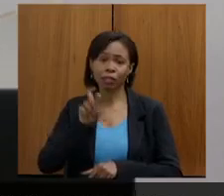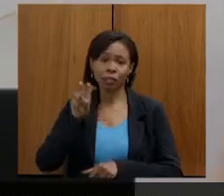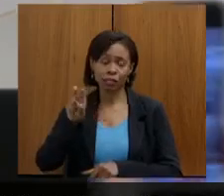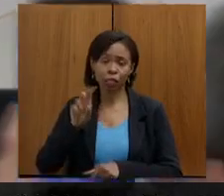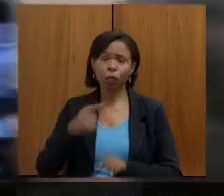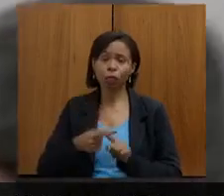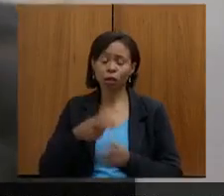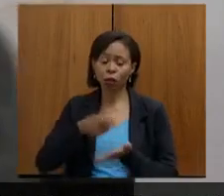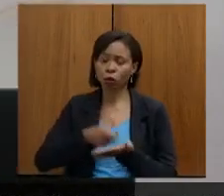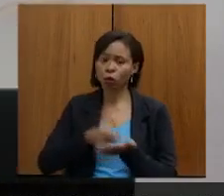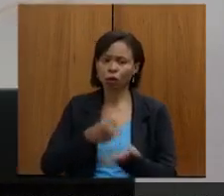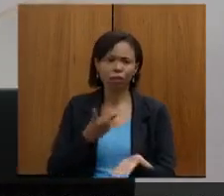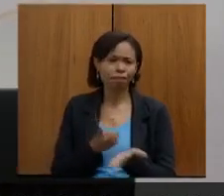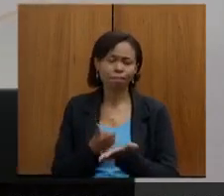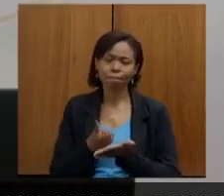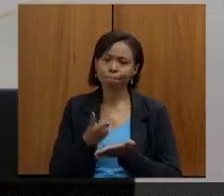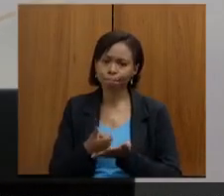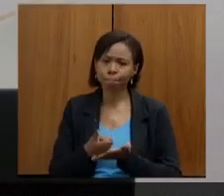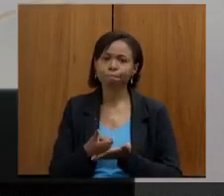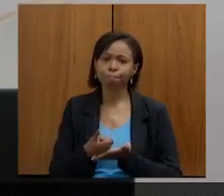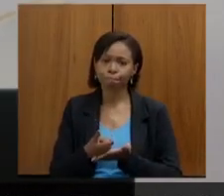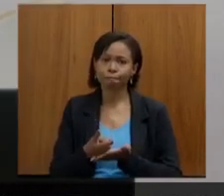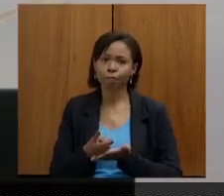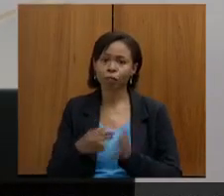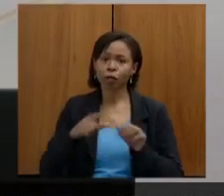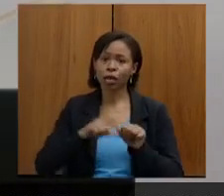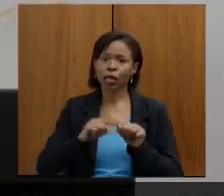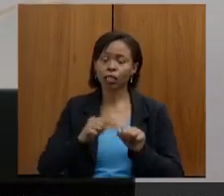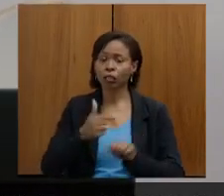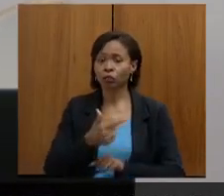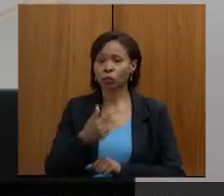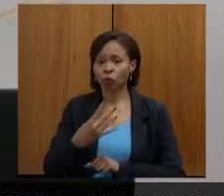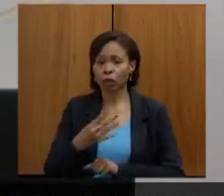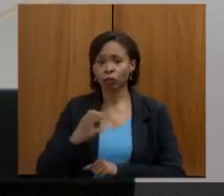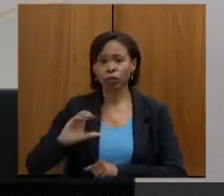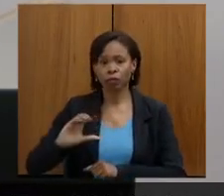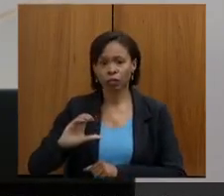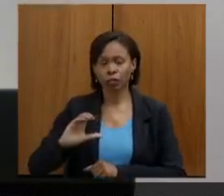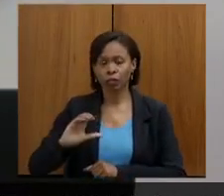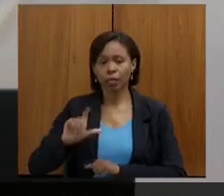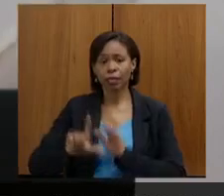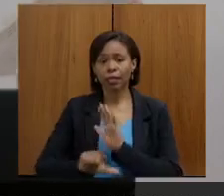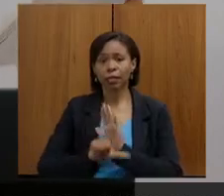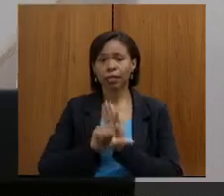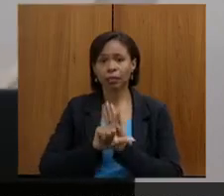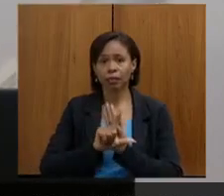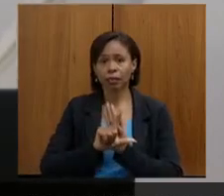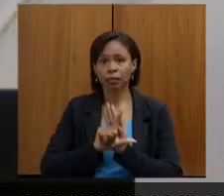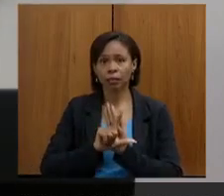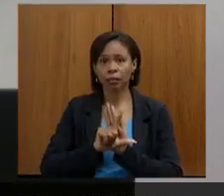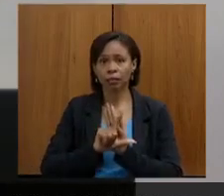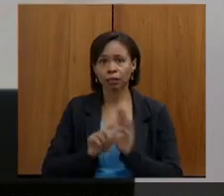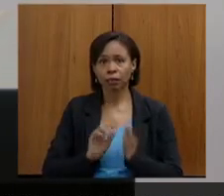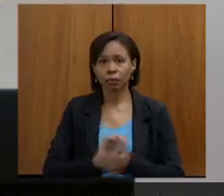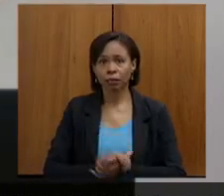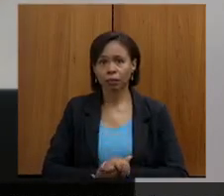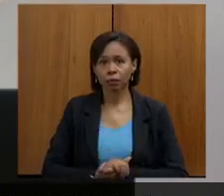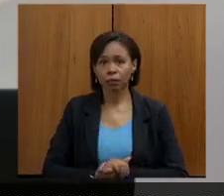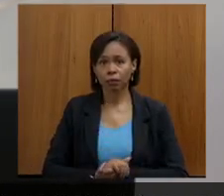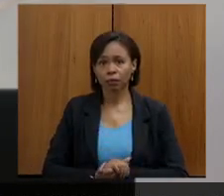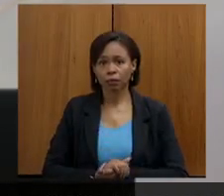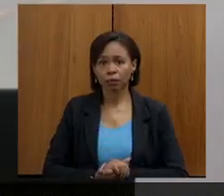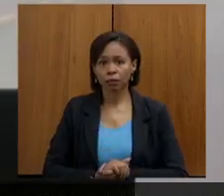continua a ser realizada com fundamento no artigo 24 c da Lei autor Matheus